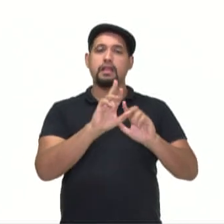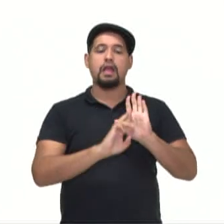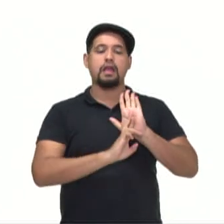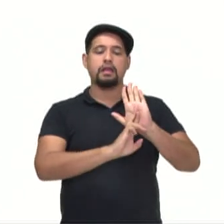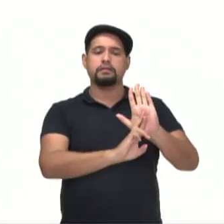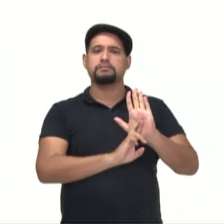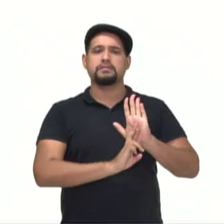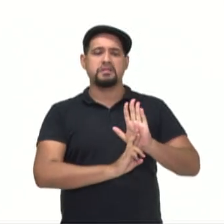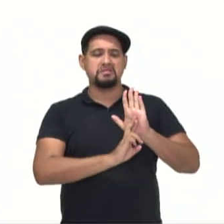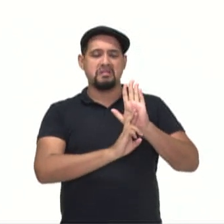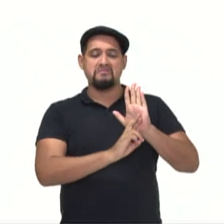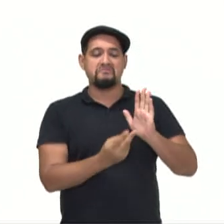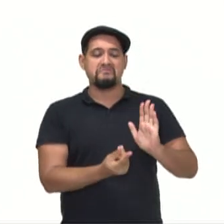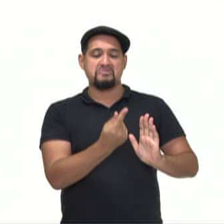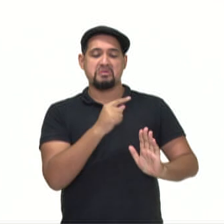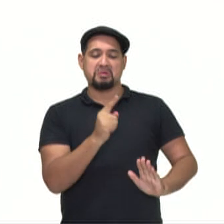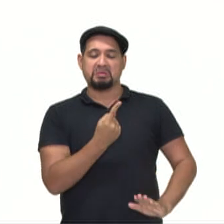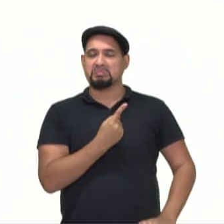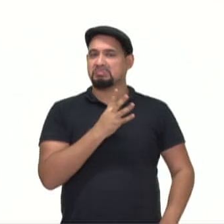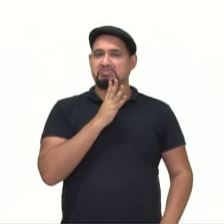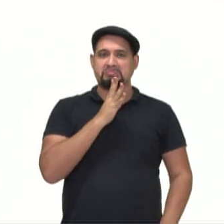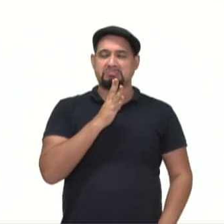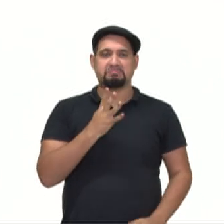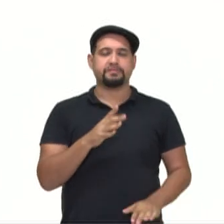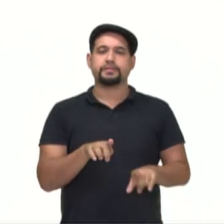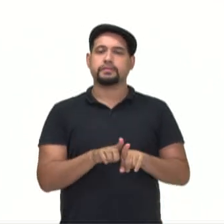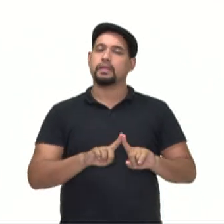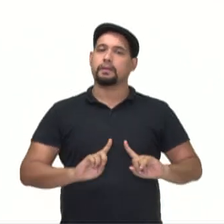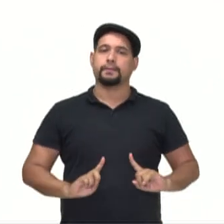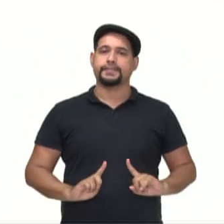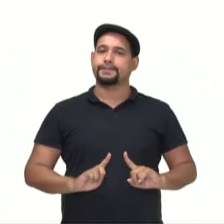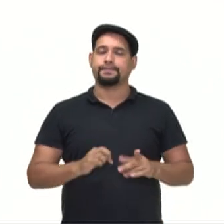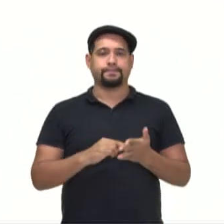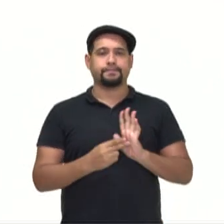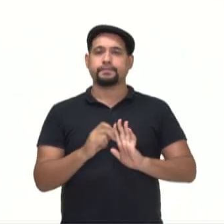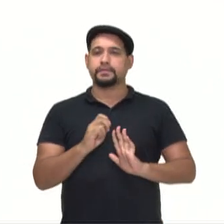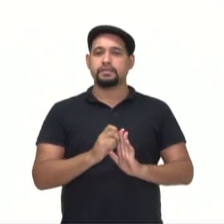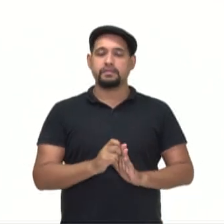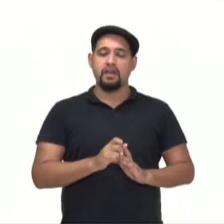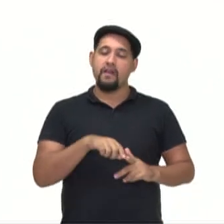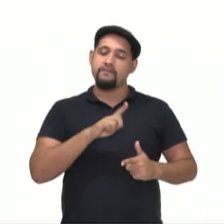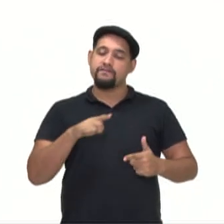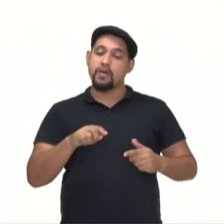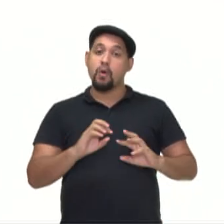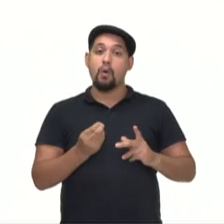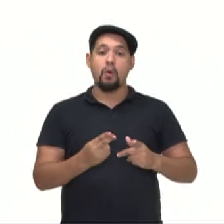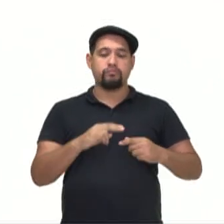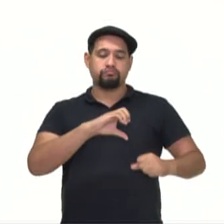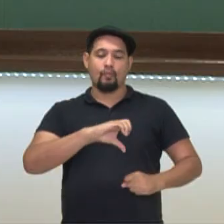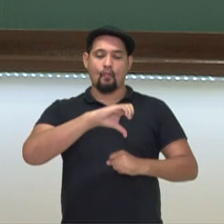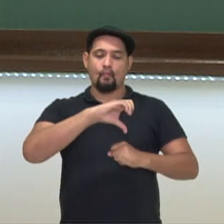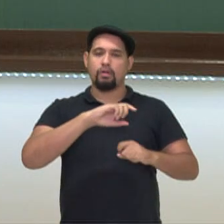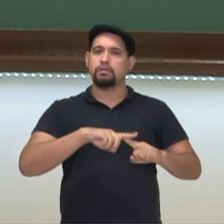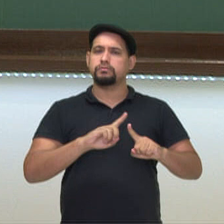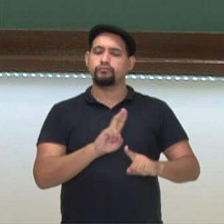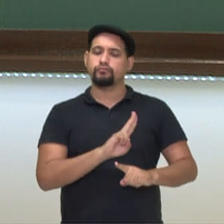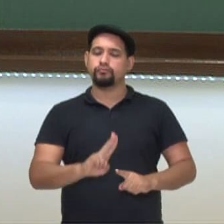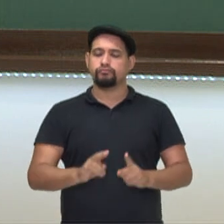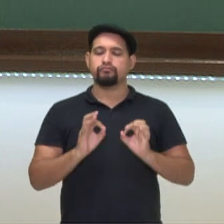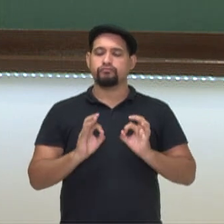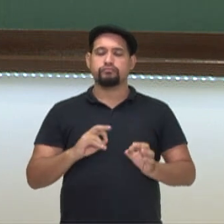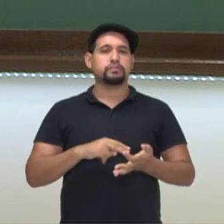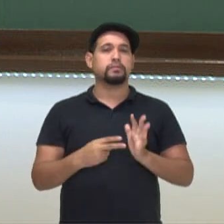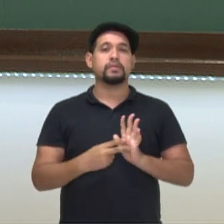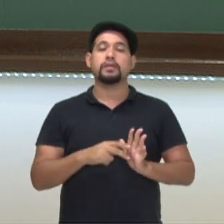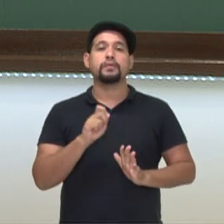valores desconhecidos, certo? Além disso, elas são chamadas de variáveis ou incógnitas. O nome mais correto